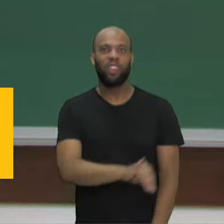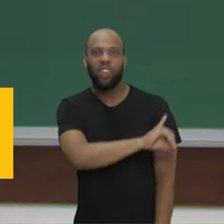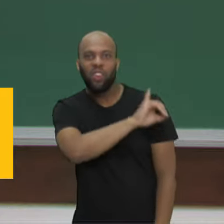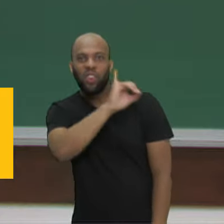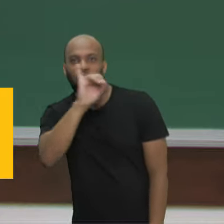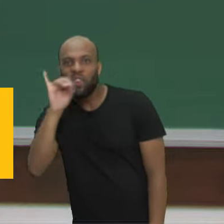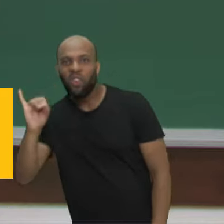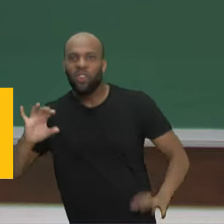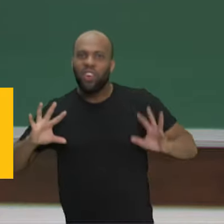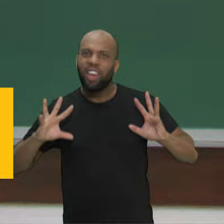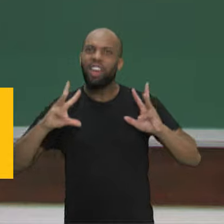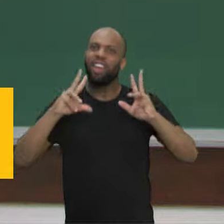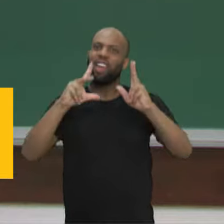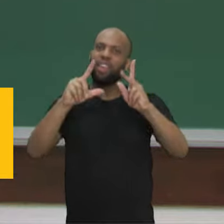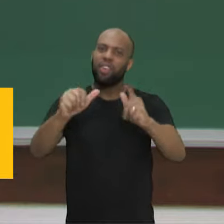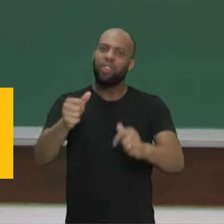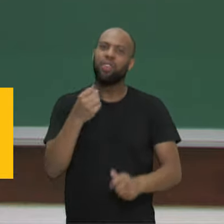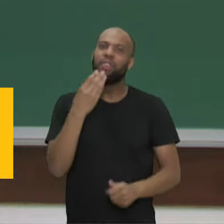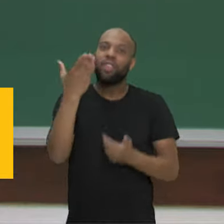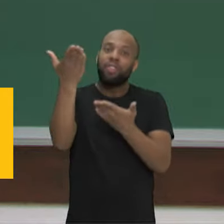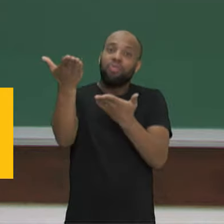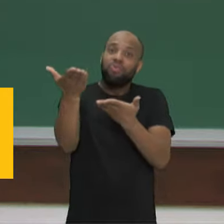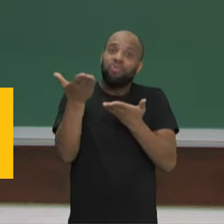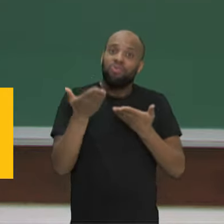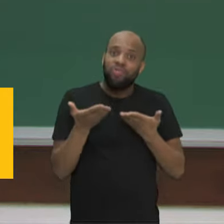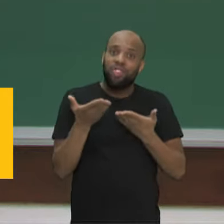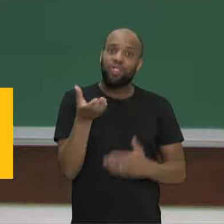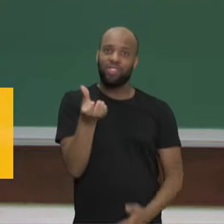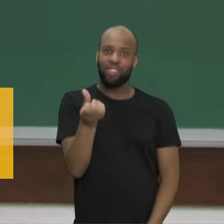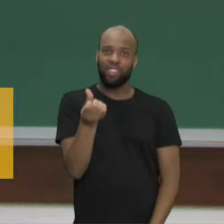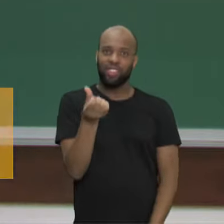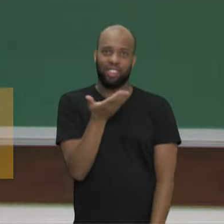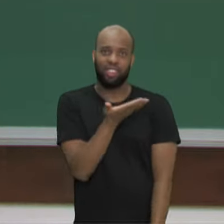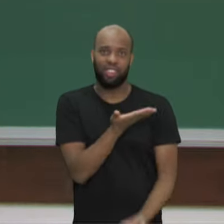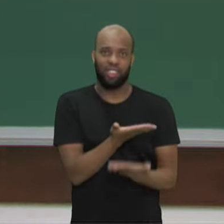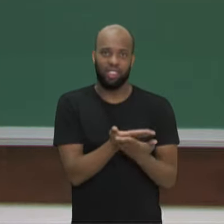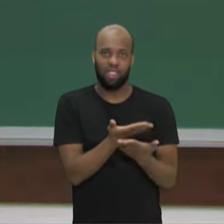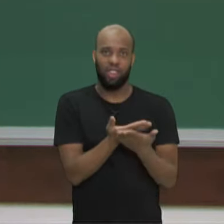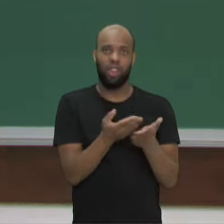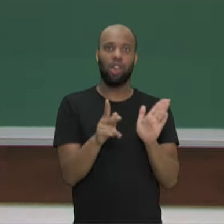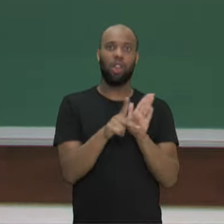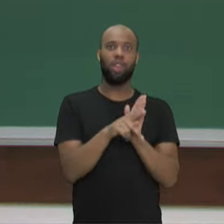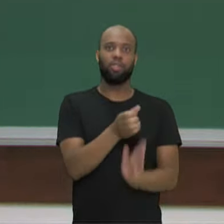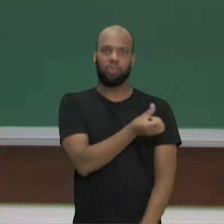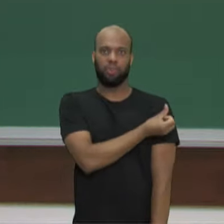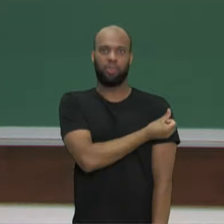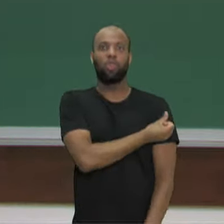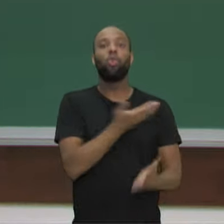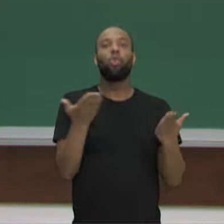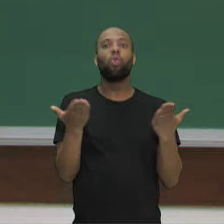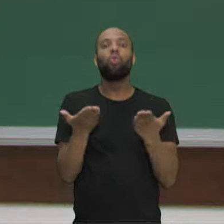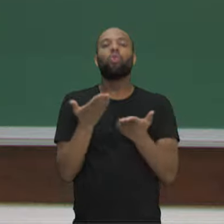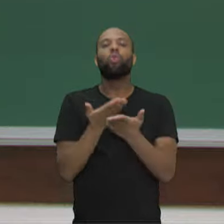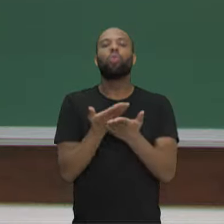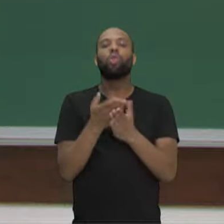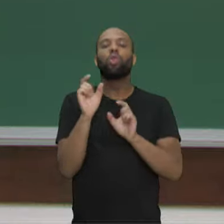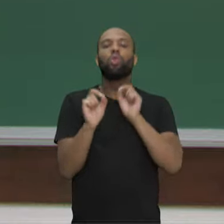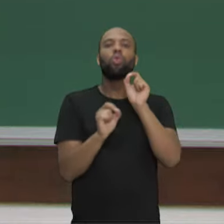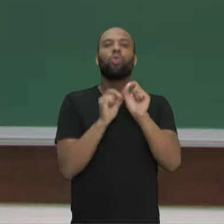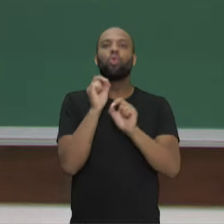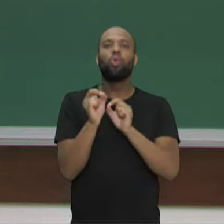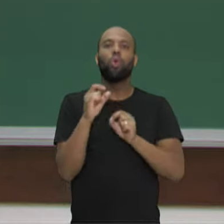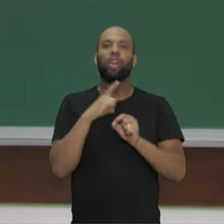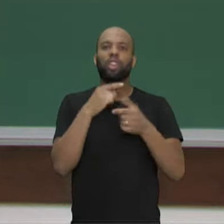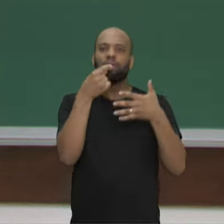Olá, sejam todos bem-vindos à nossa sexta aula do sexto ano, né? Vamos aprender hoje sobre os elementos da